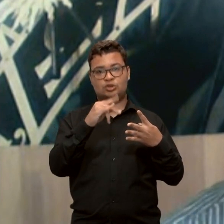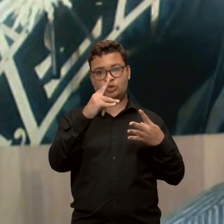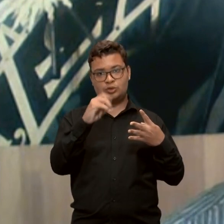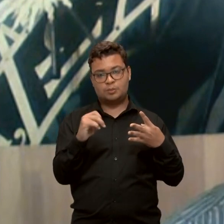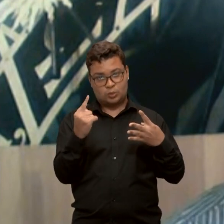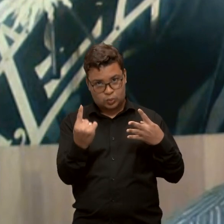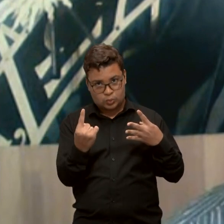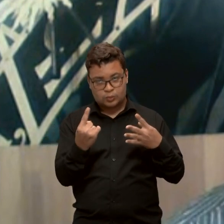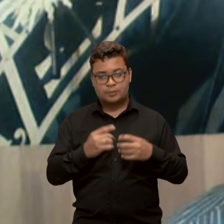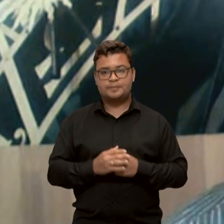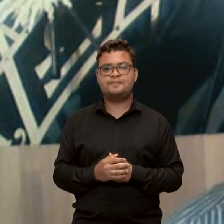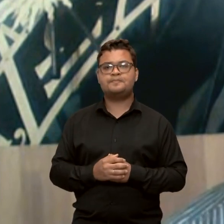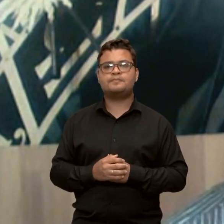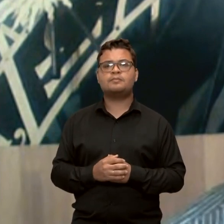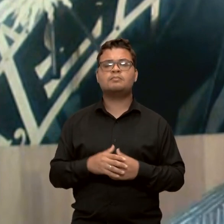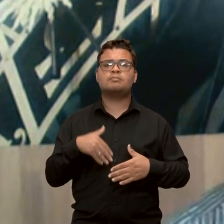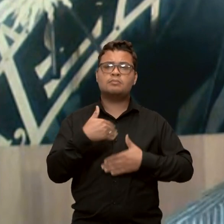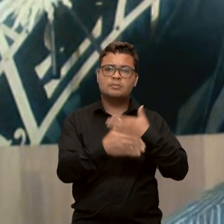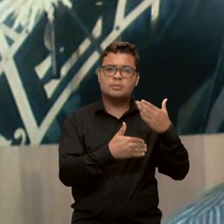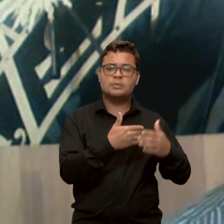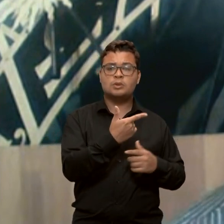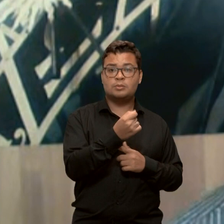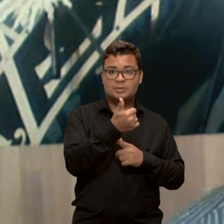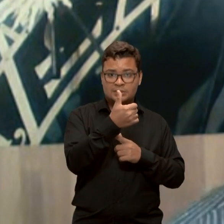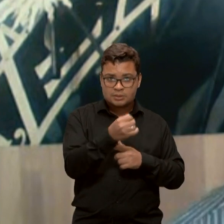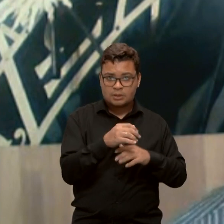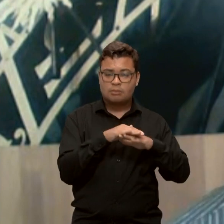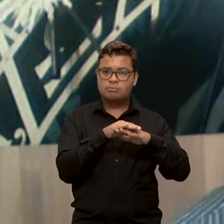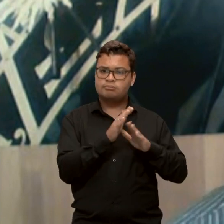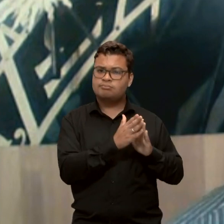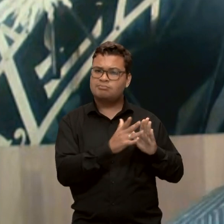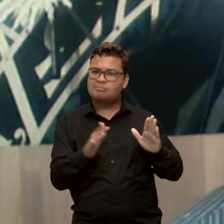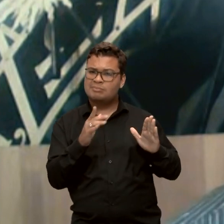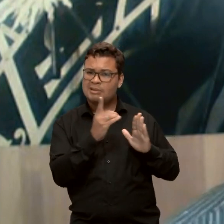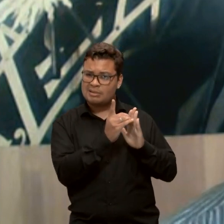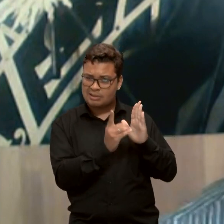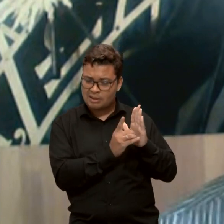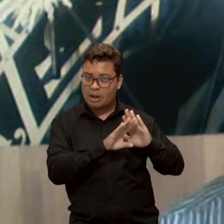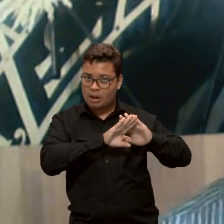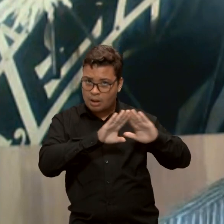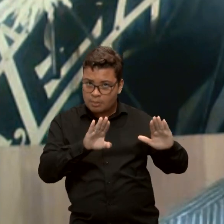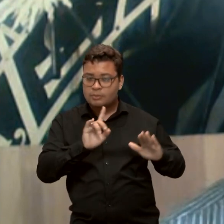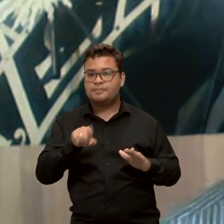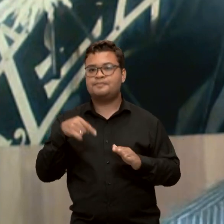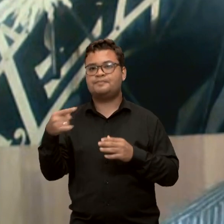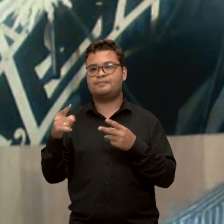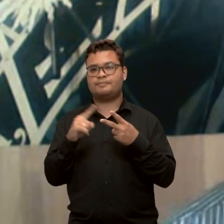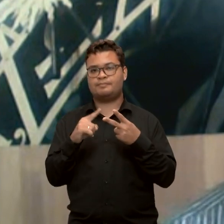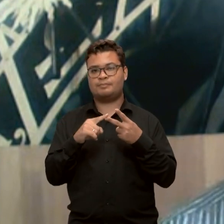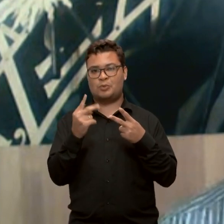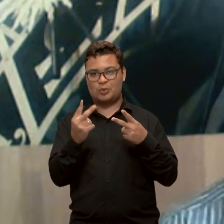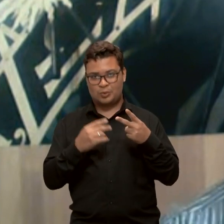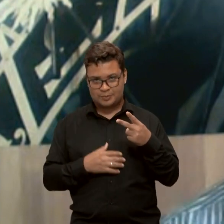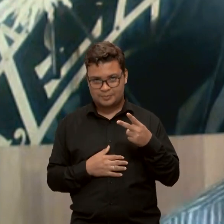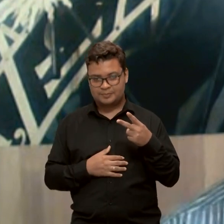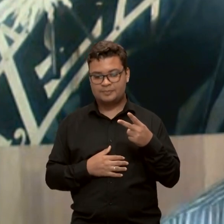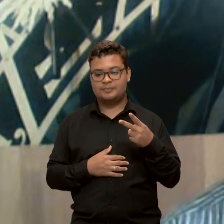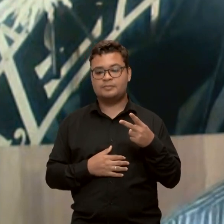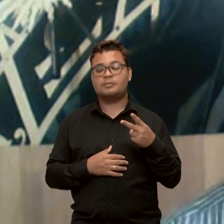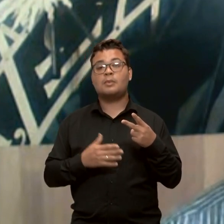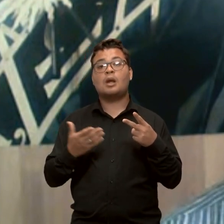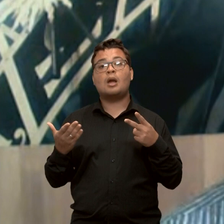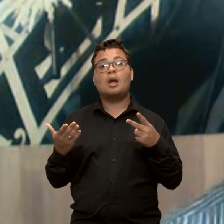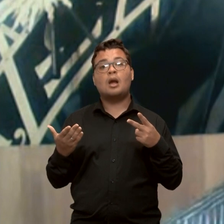né? Durante a década de 2010, quase inteira, a gente teve o predomínio do dengue 1